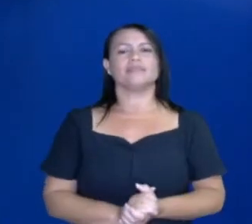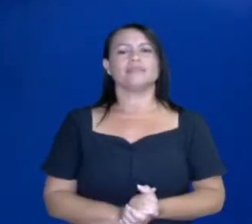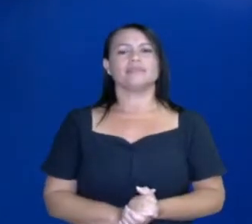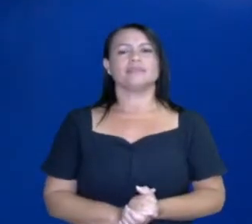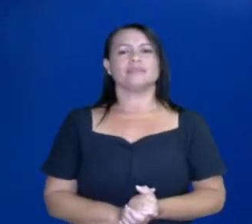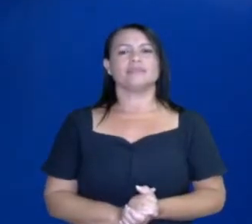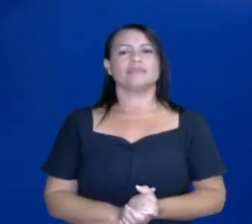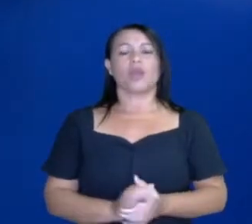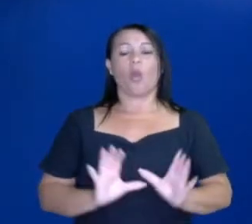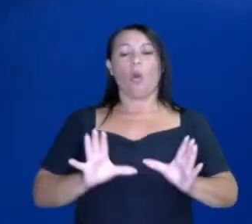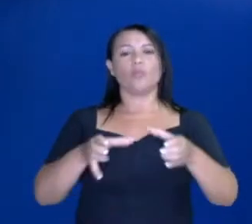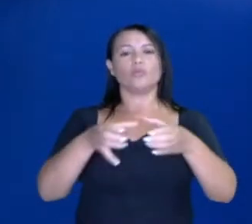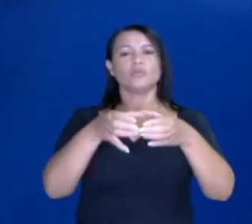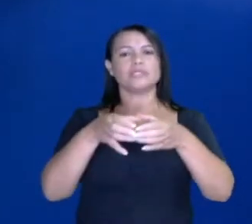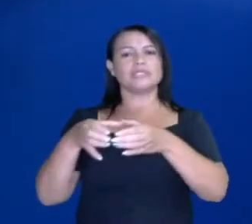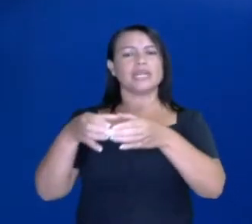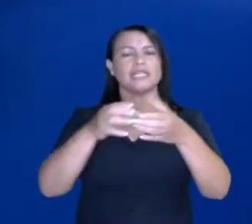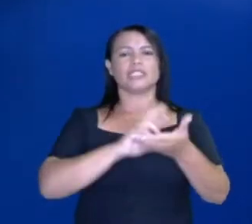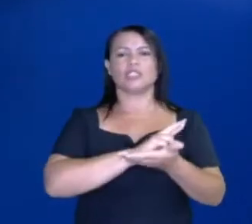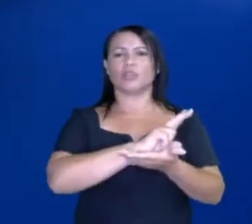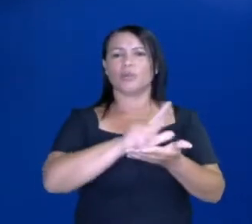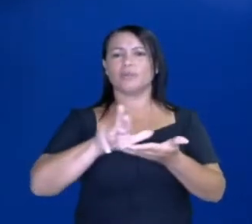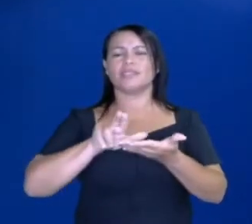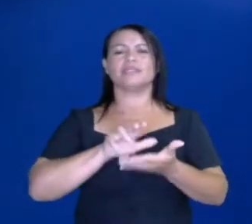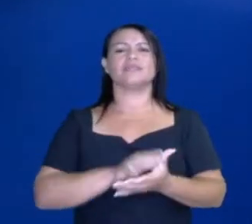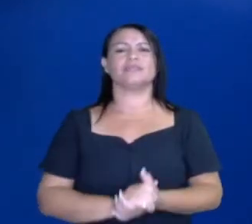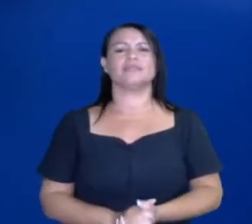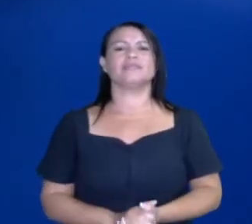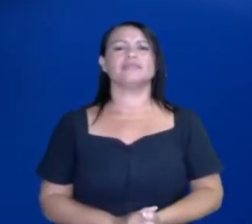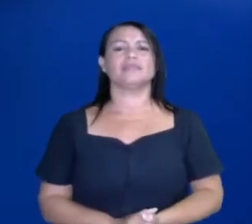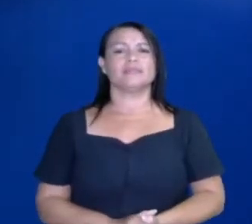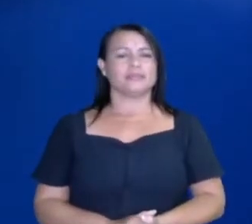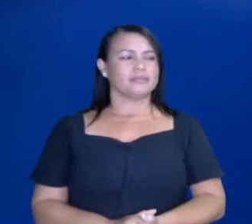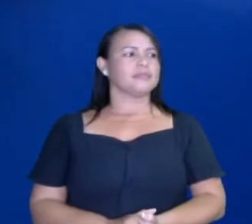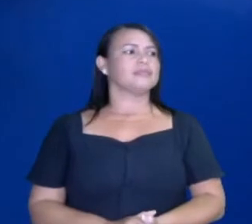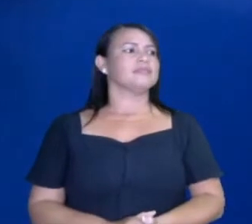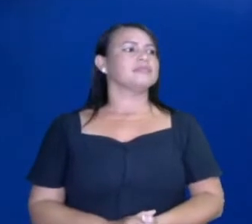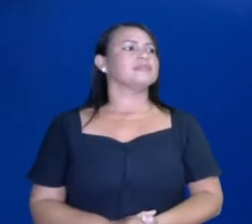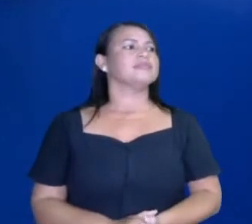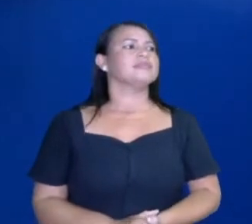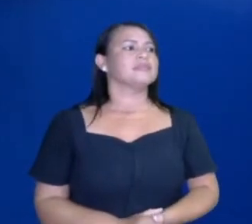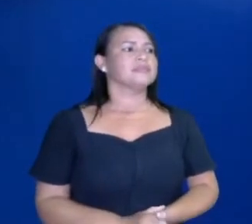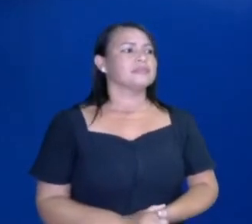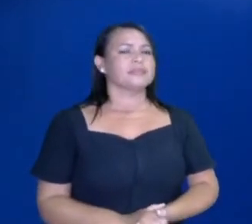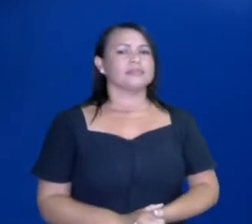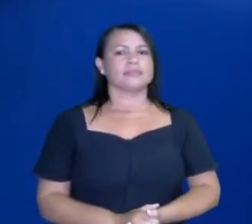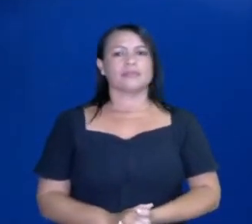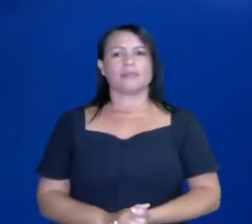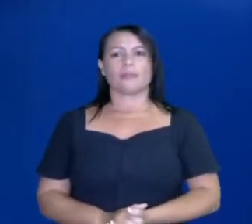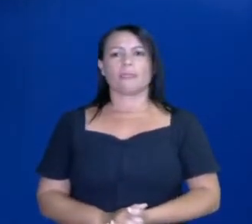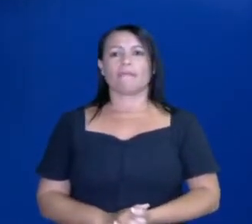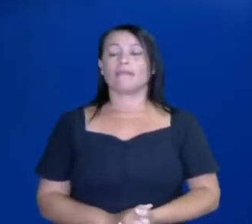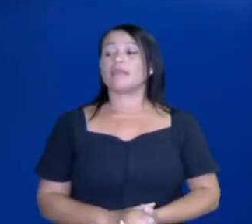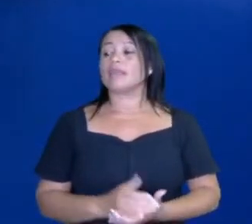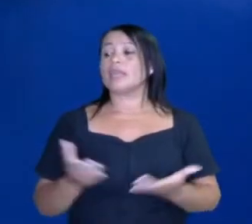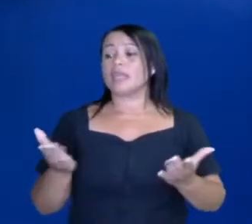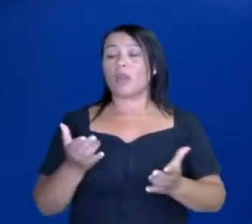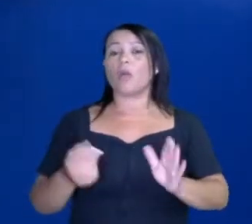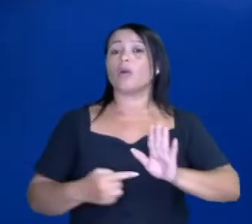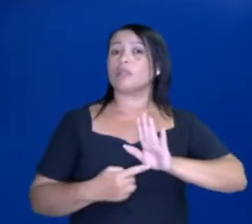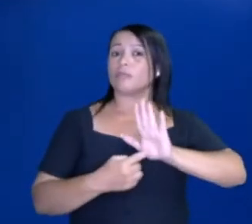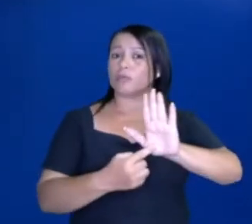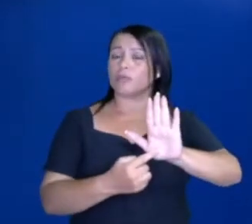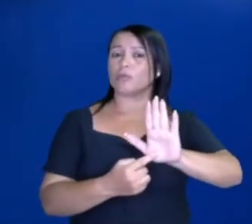community, comunidade e outras. E aqui eu